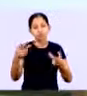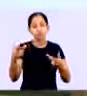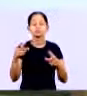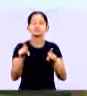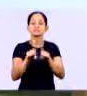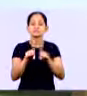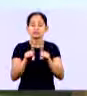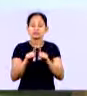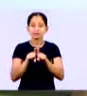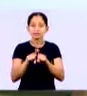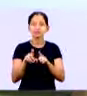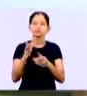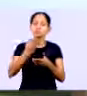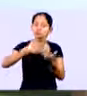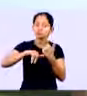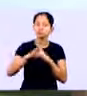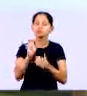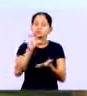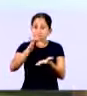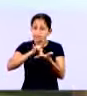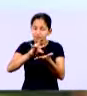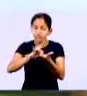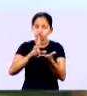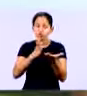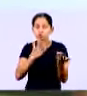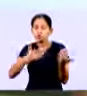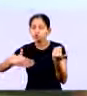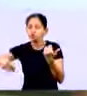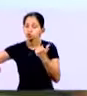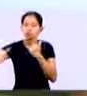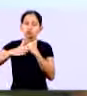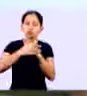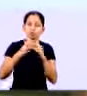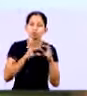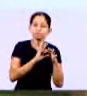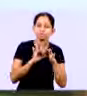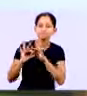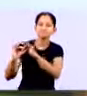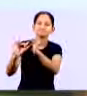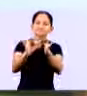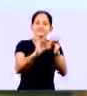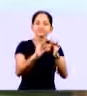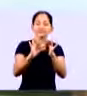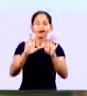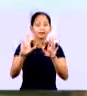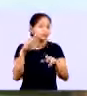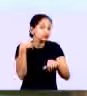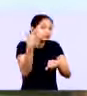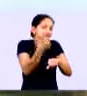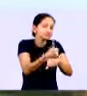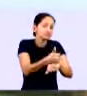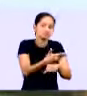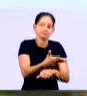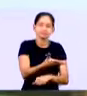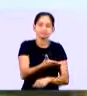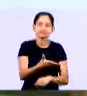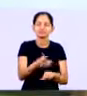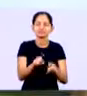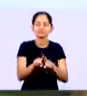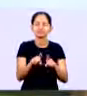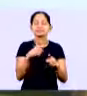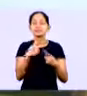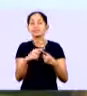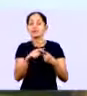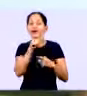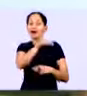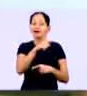E não só ele, na verdade, eles são todos muito interligados, mas o orçamento de vendas é um dos principais orçamentos, né? Porque ele